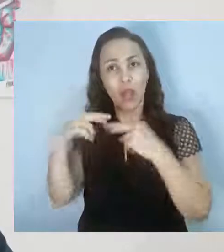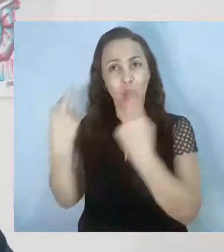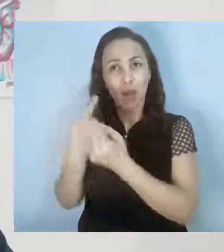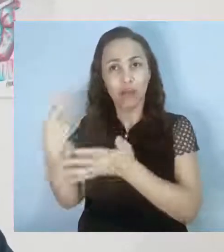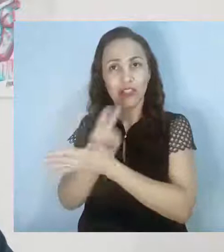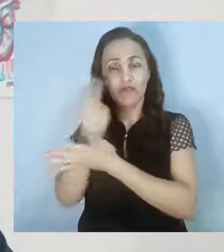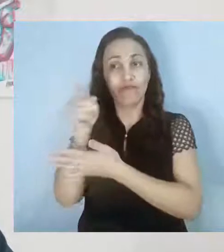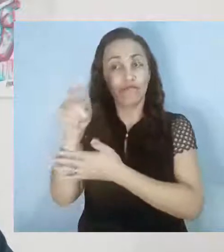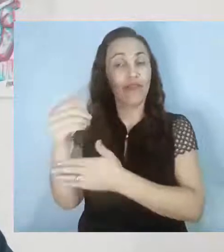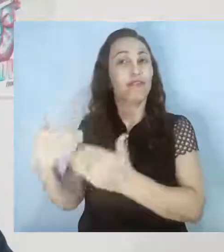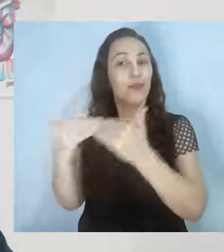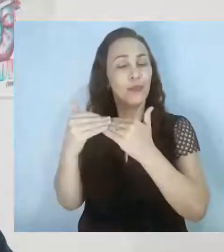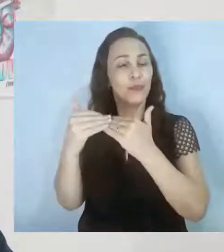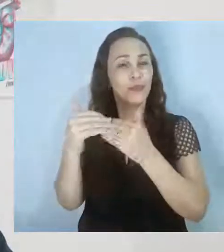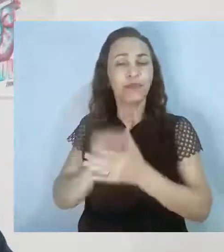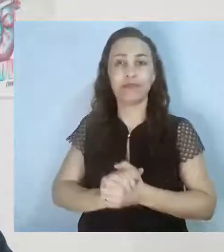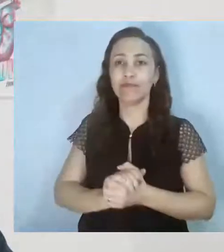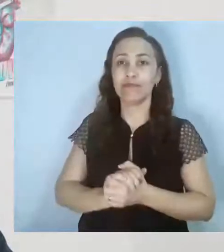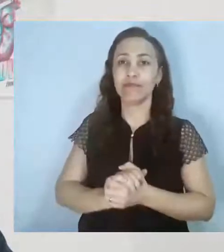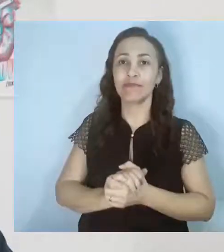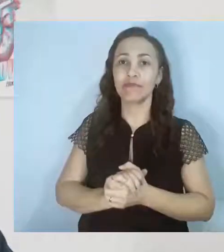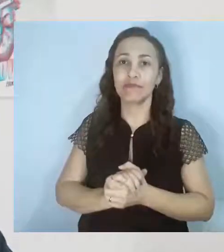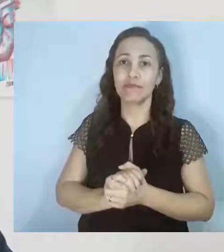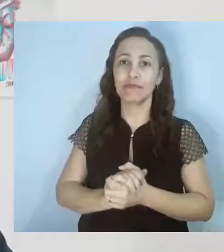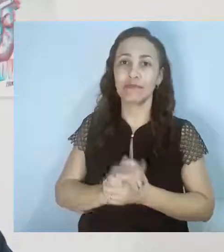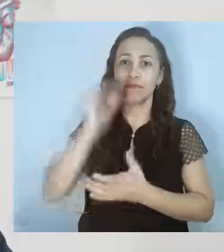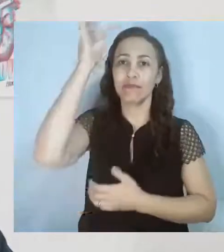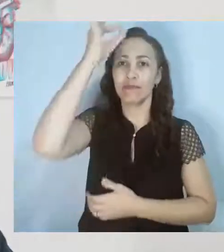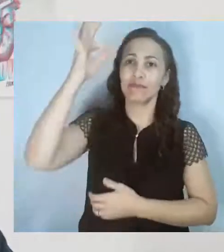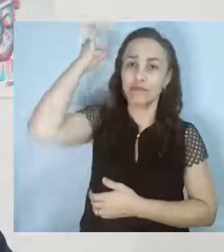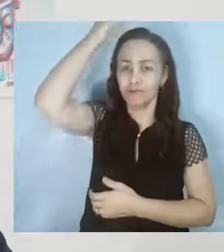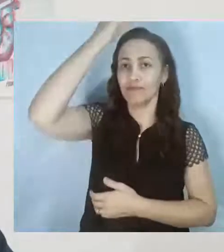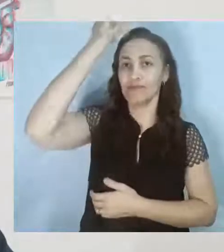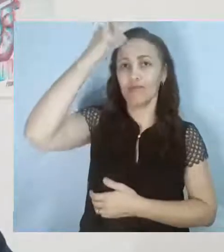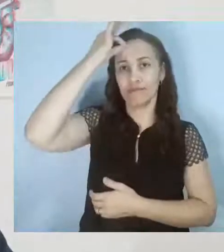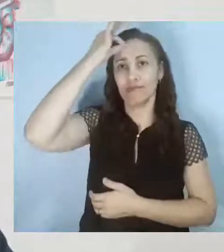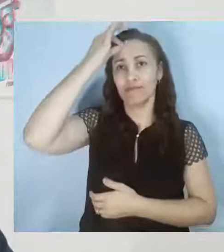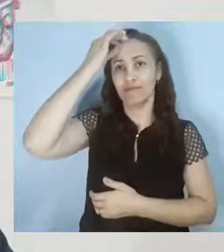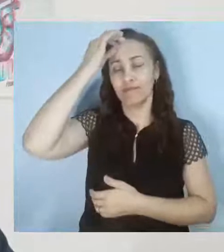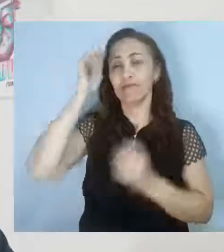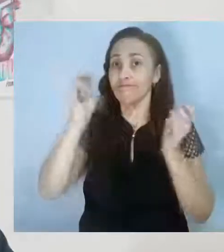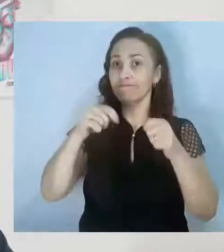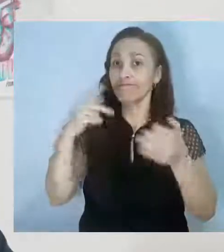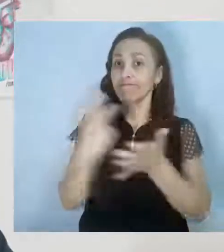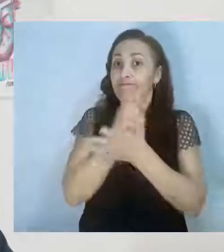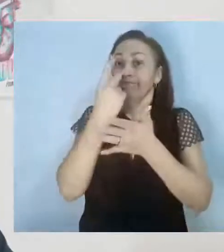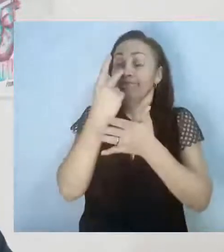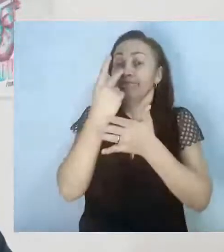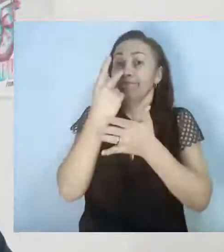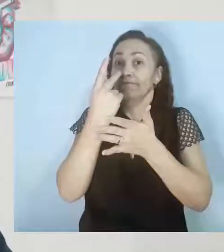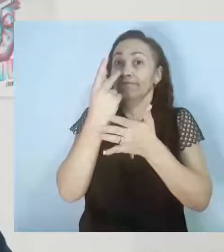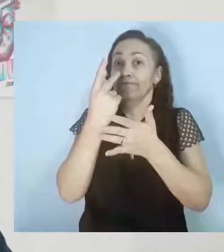disse: a santidade, o martírio, ele pode vir como um golpe, mas ele também pode